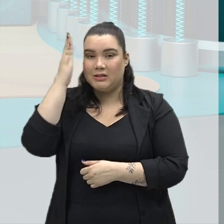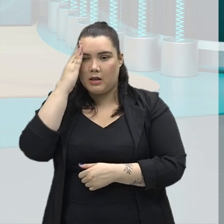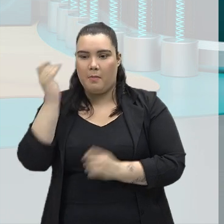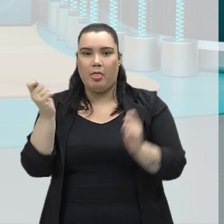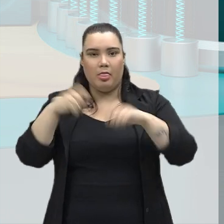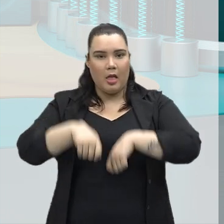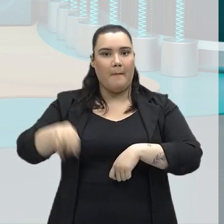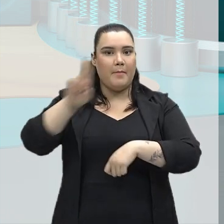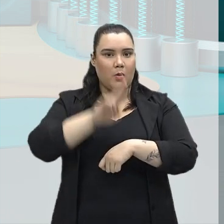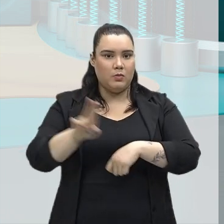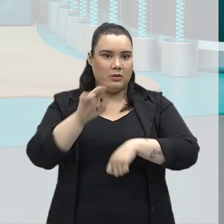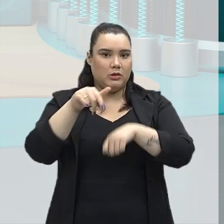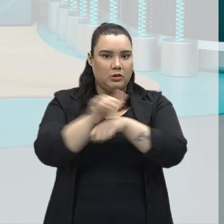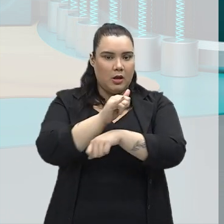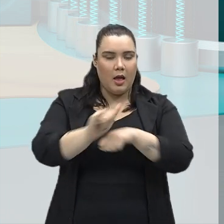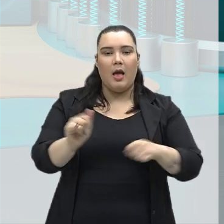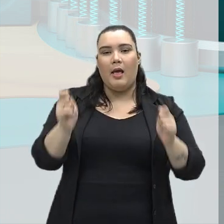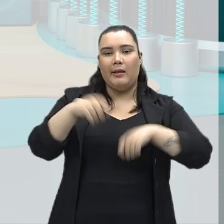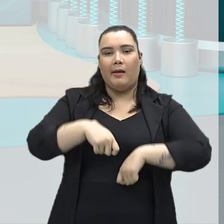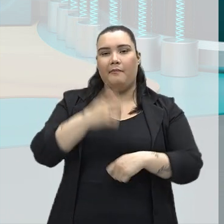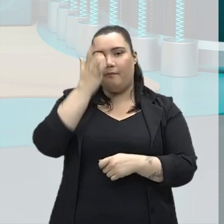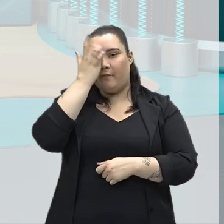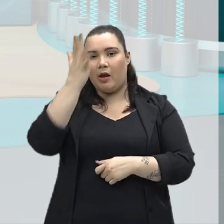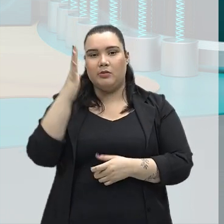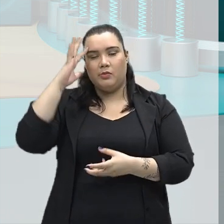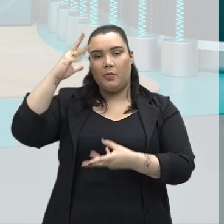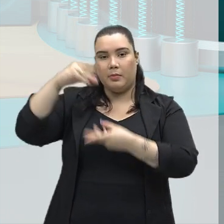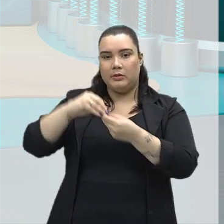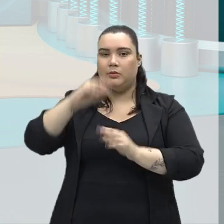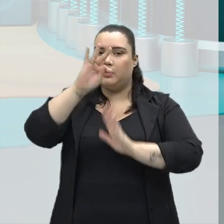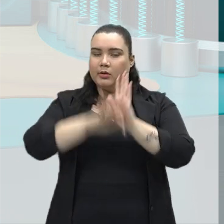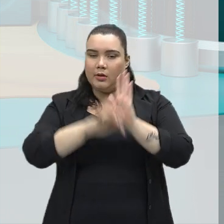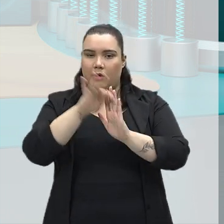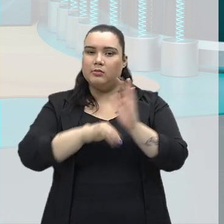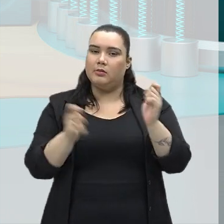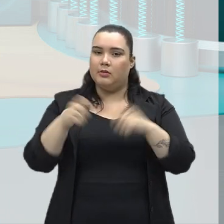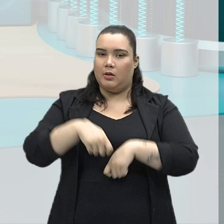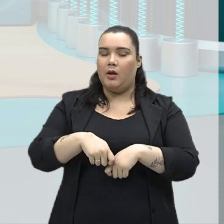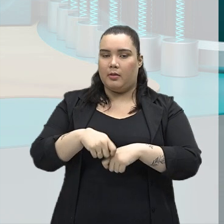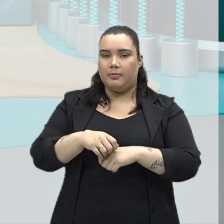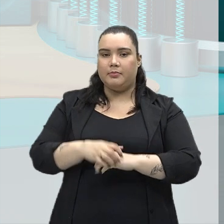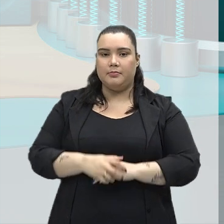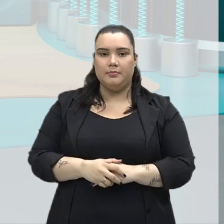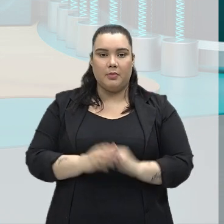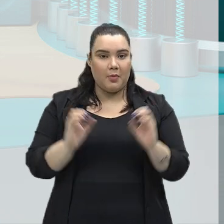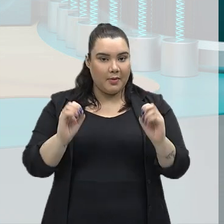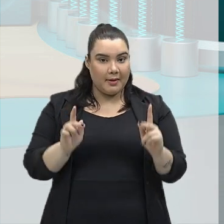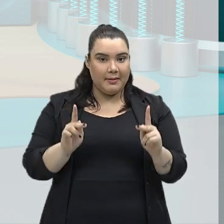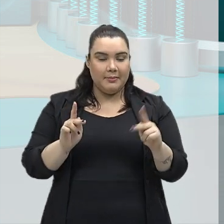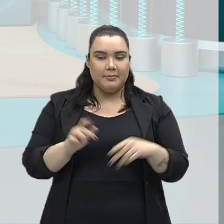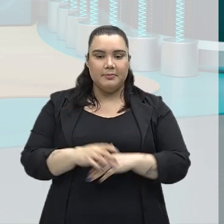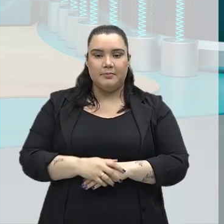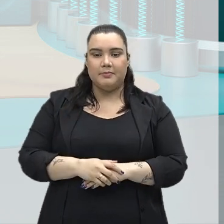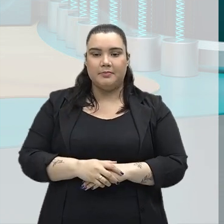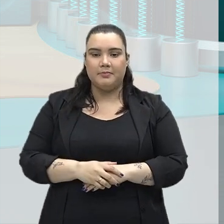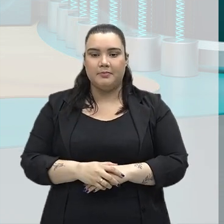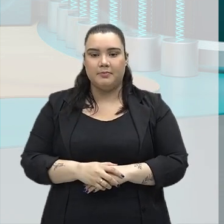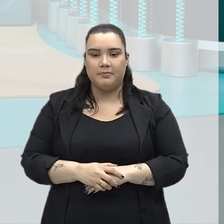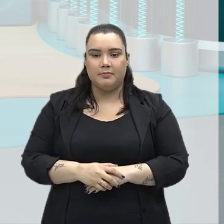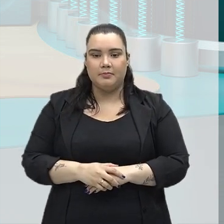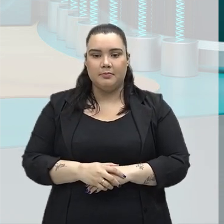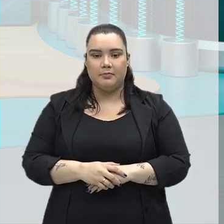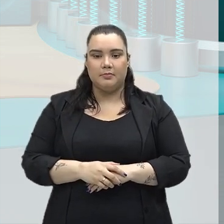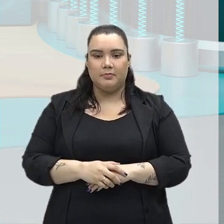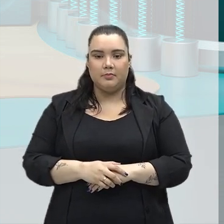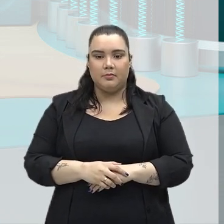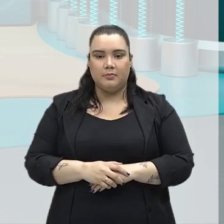consegue compreender melhor os textos, chegar às respostas com mais facilidade, certo? Vamos lá, então, para